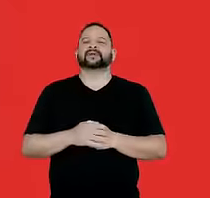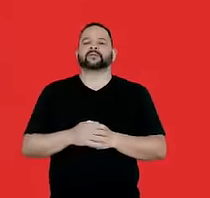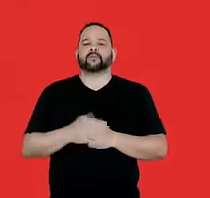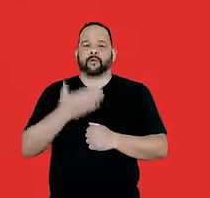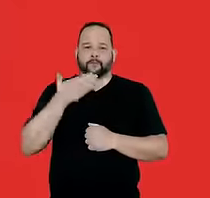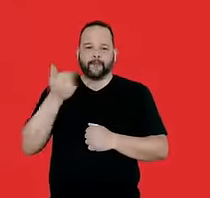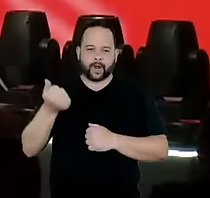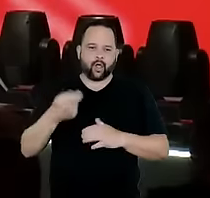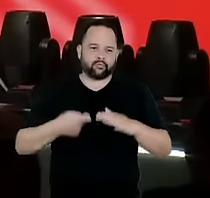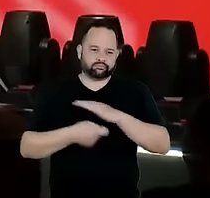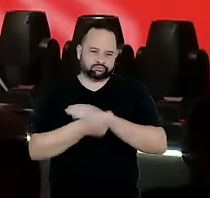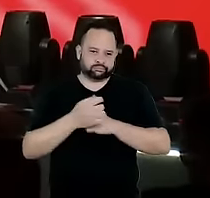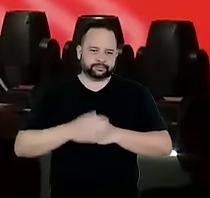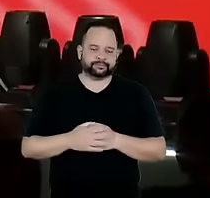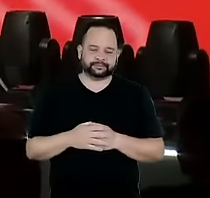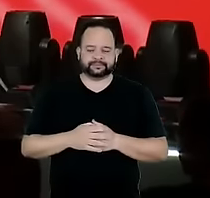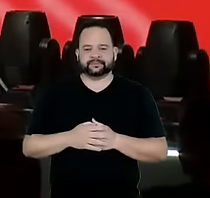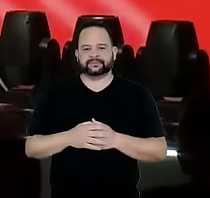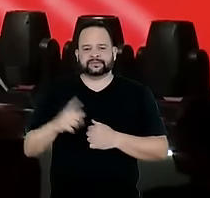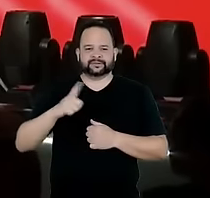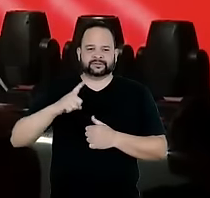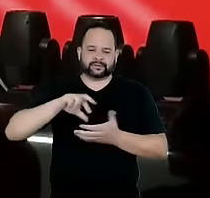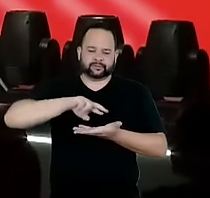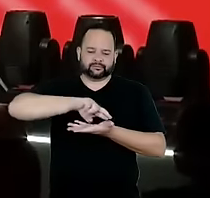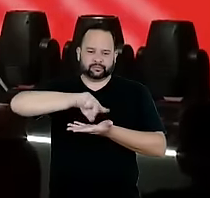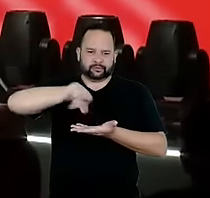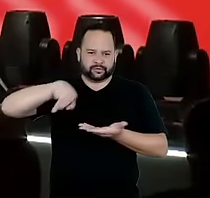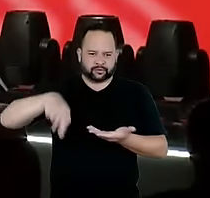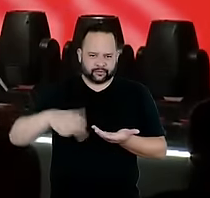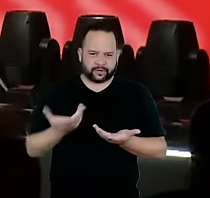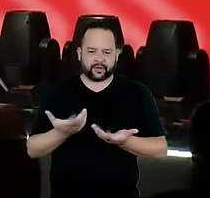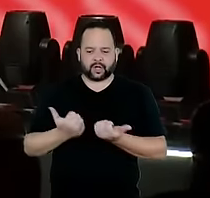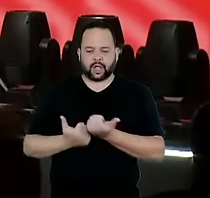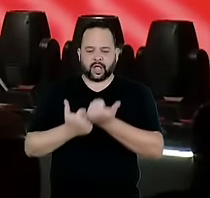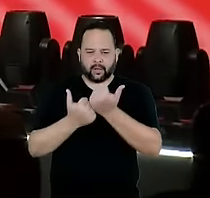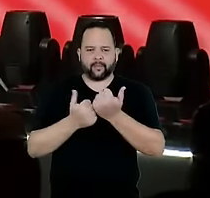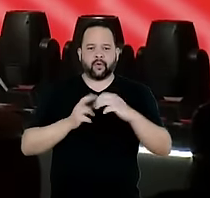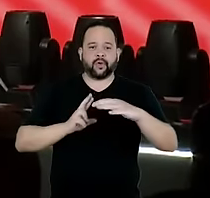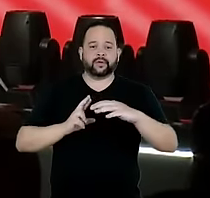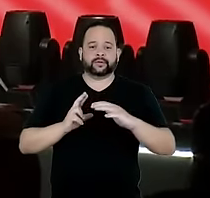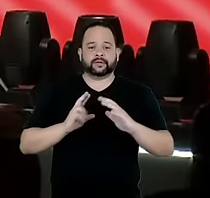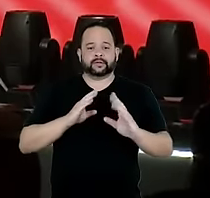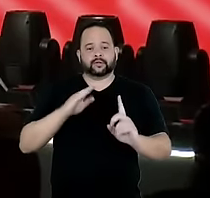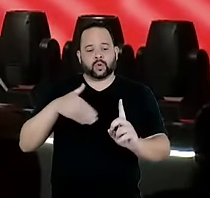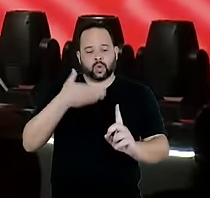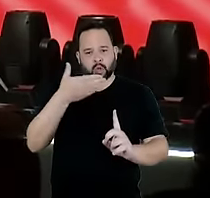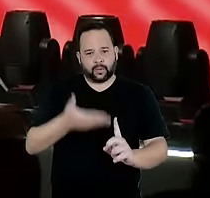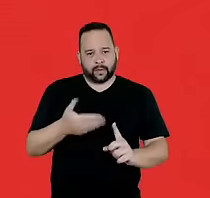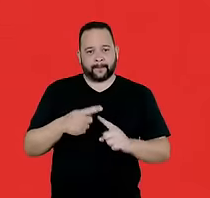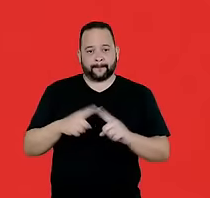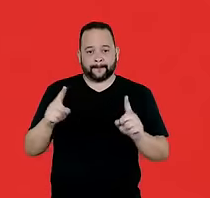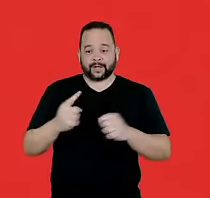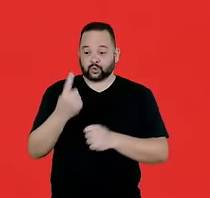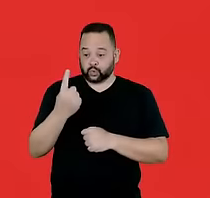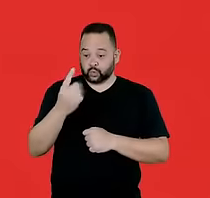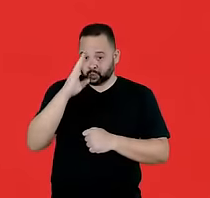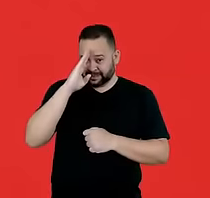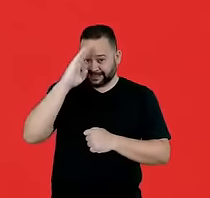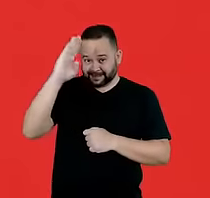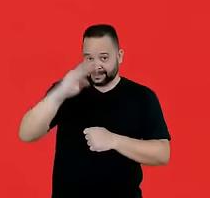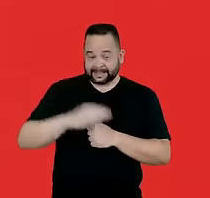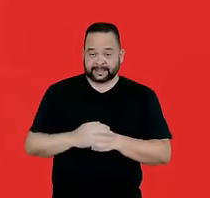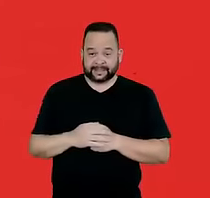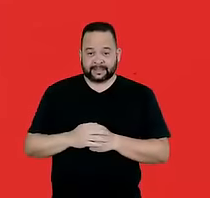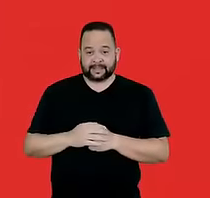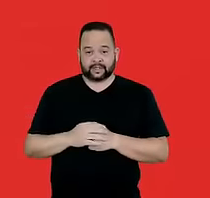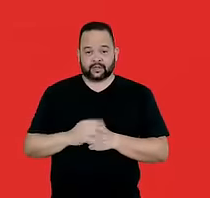muitos diferenciais que apoiam esses reconhecimentos mas eu diria para vocês que um deles é fundamental a nossa missão